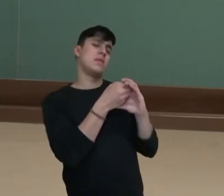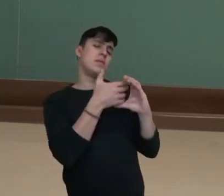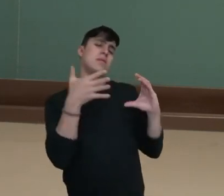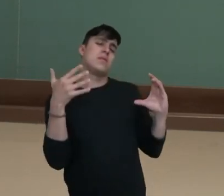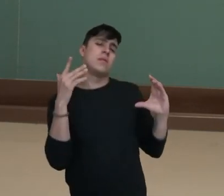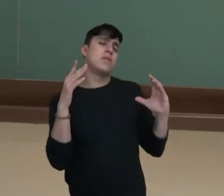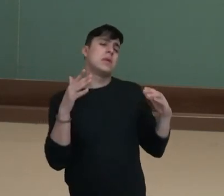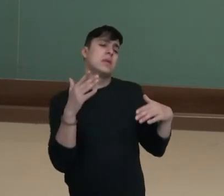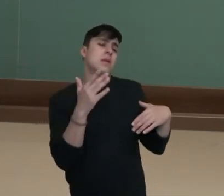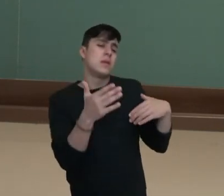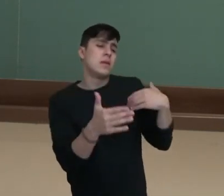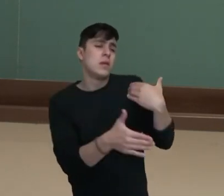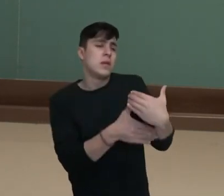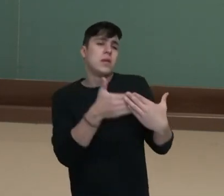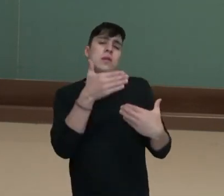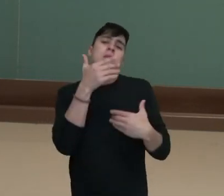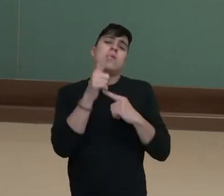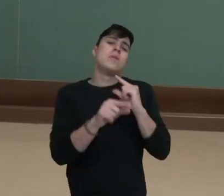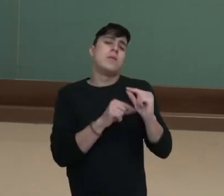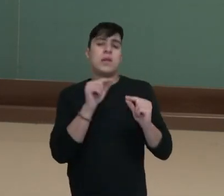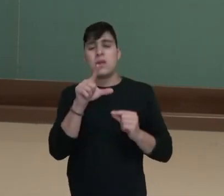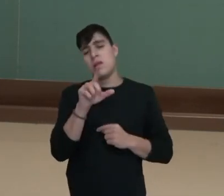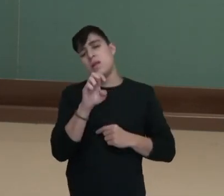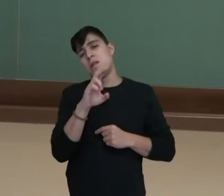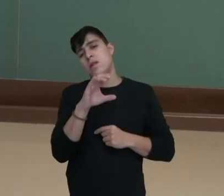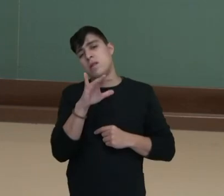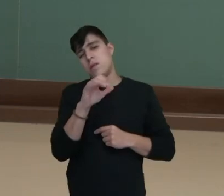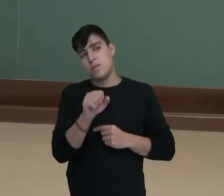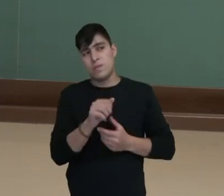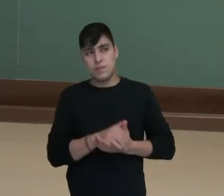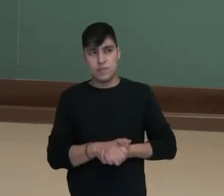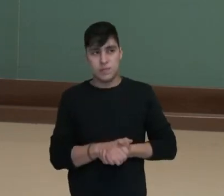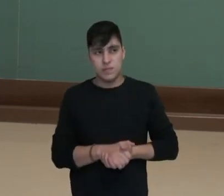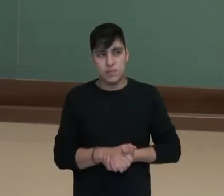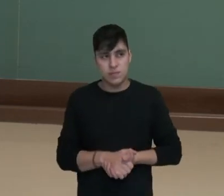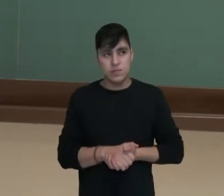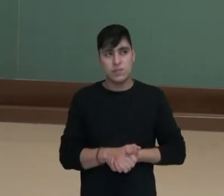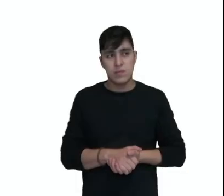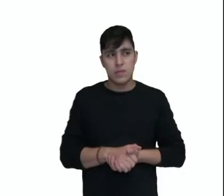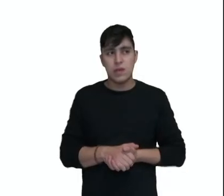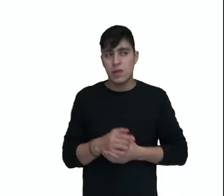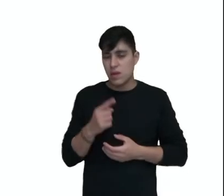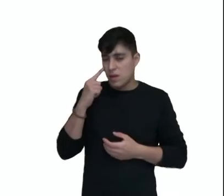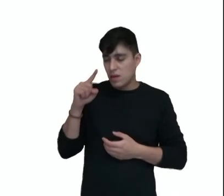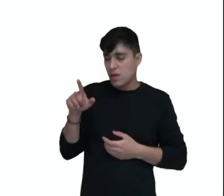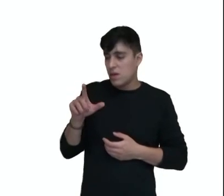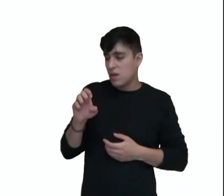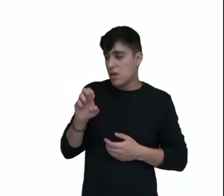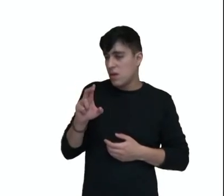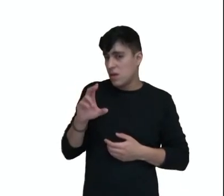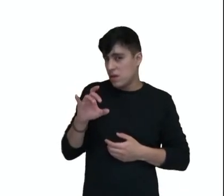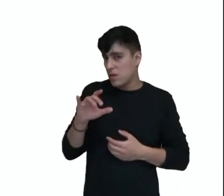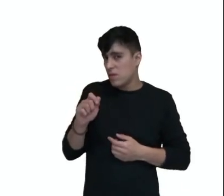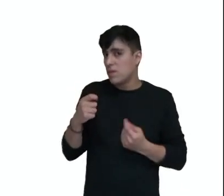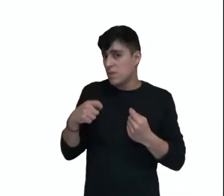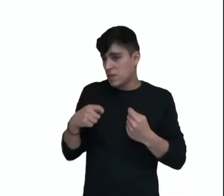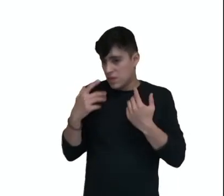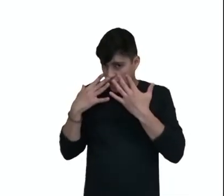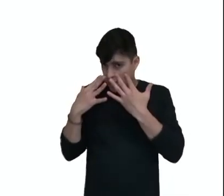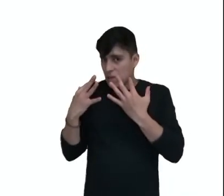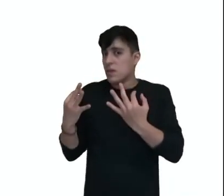no final, fenotípica? A leucemia mieloide. Olha, leucemias merecem atenção